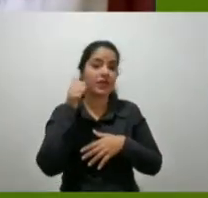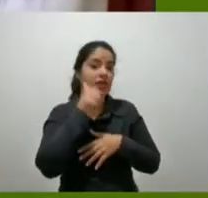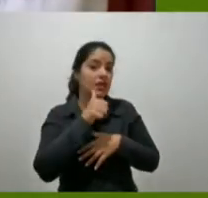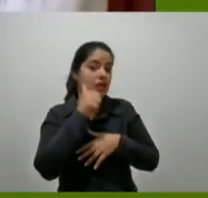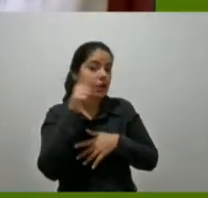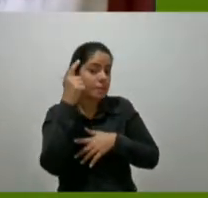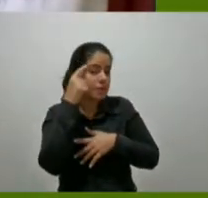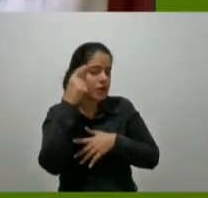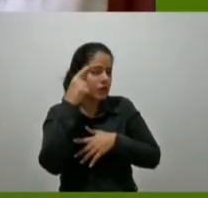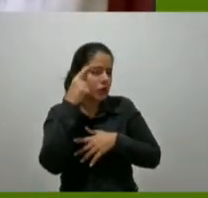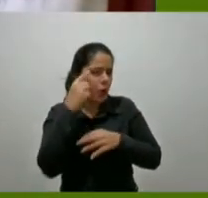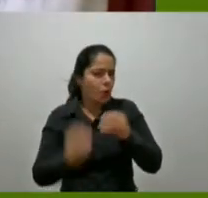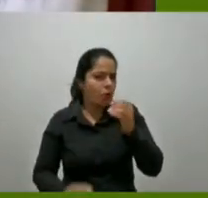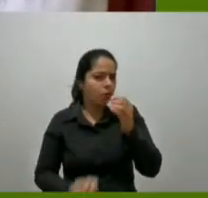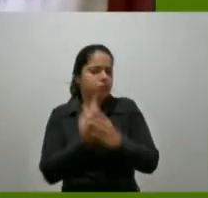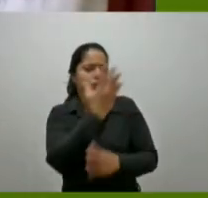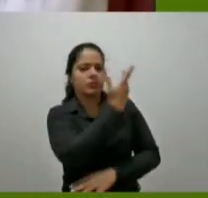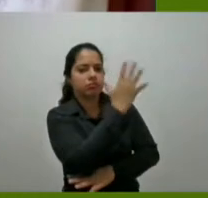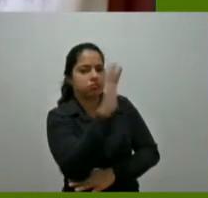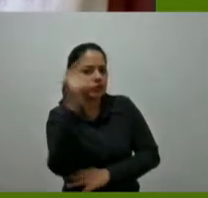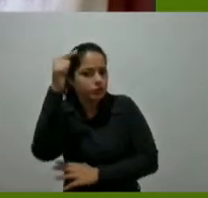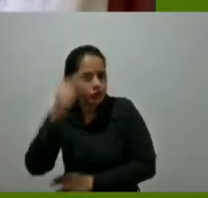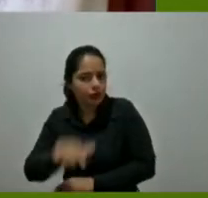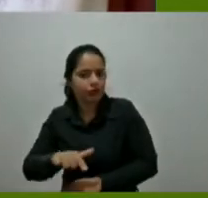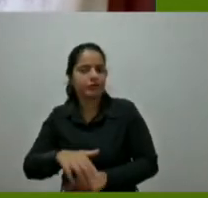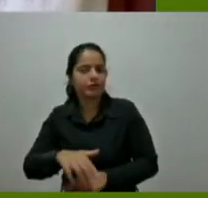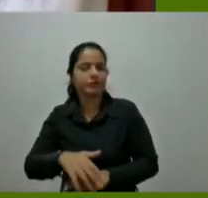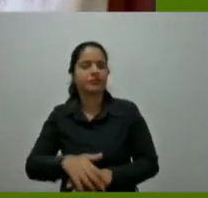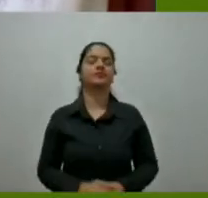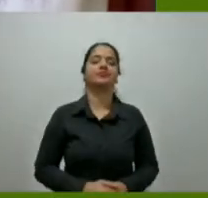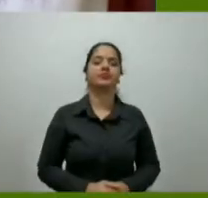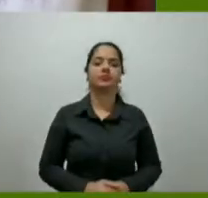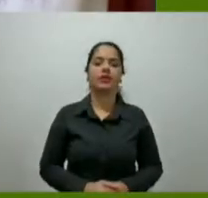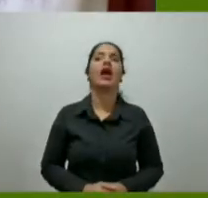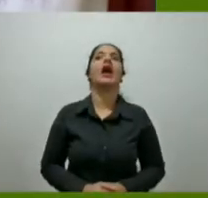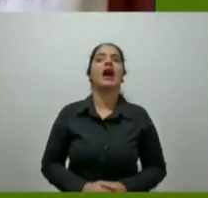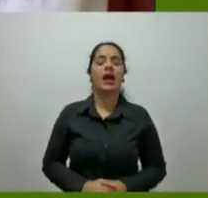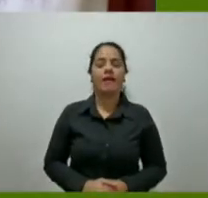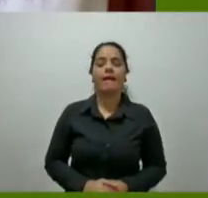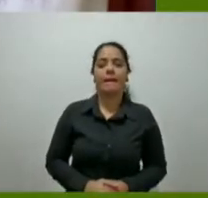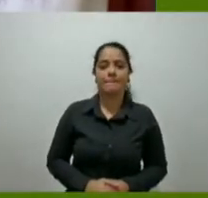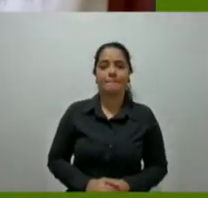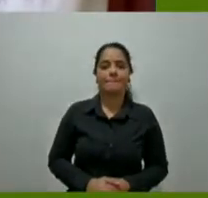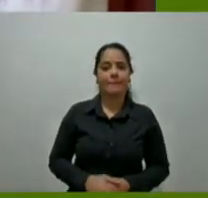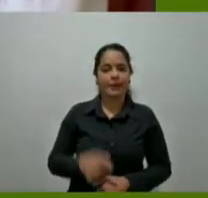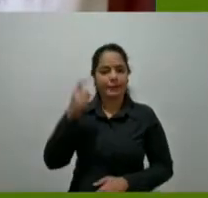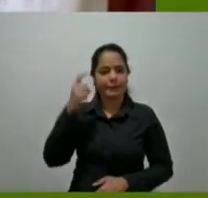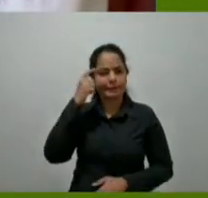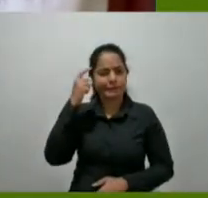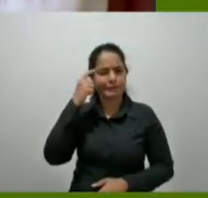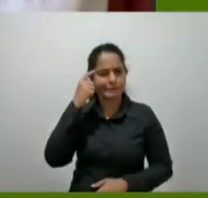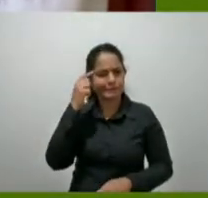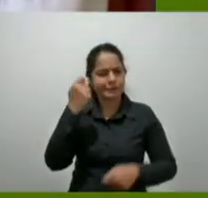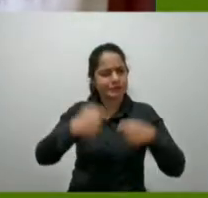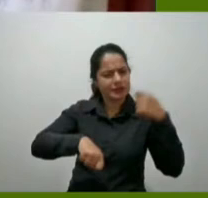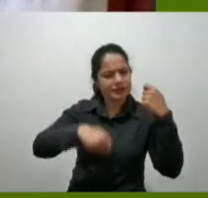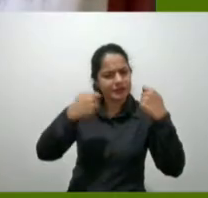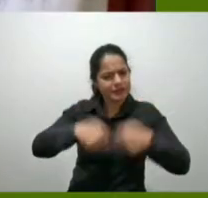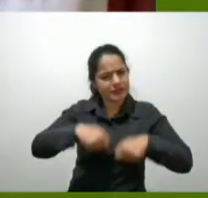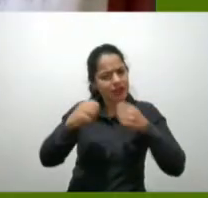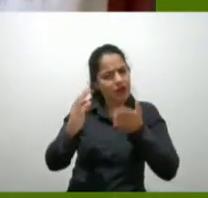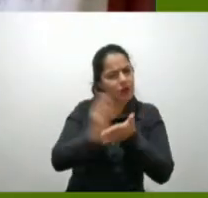começamos replantando uma floresta. Para plantar uma floresta, nós teríamos que criar algumas condições. Aos poucos, tivemos que